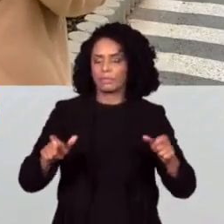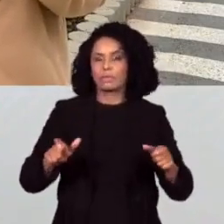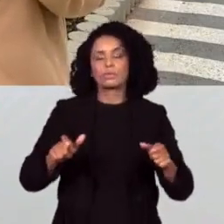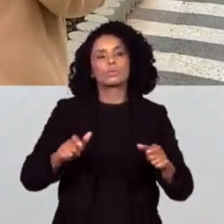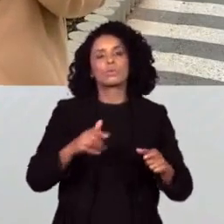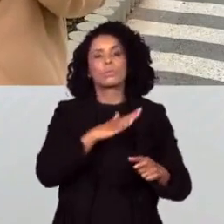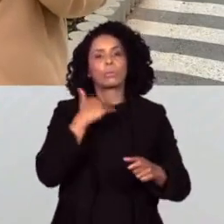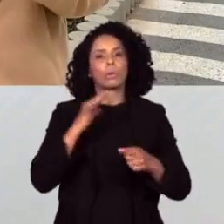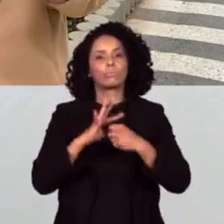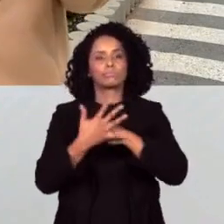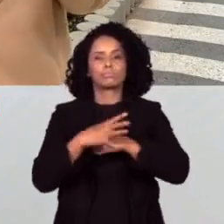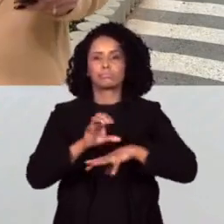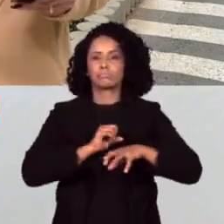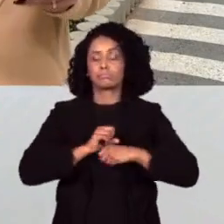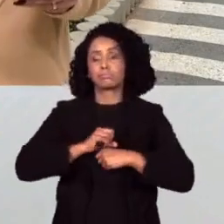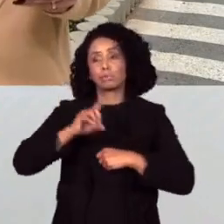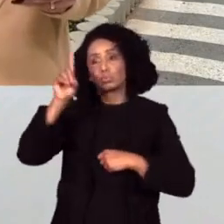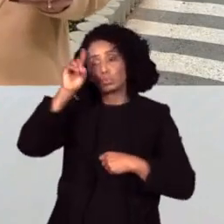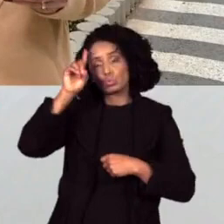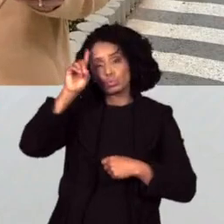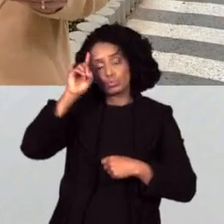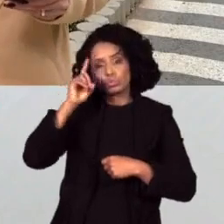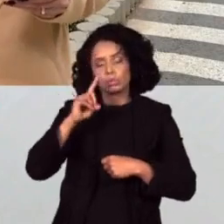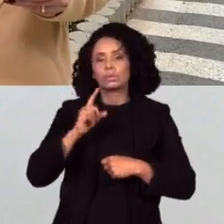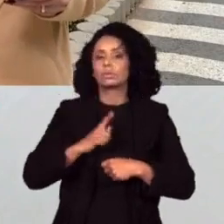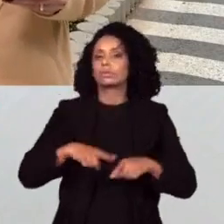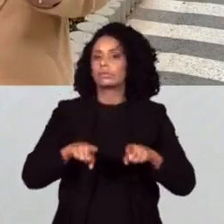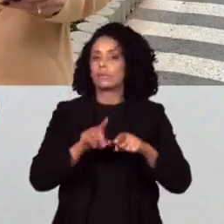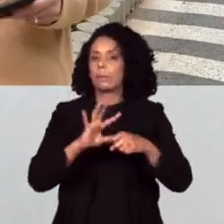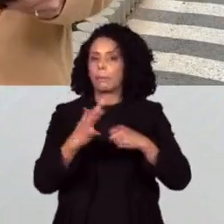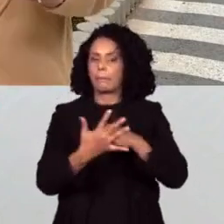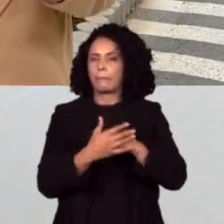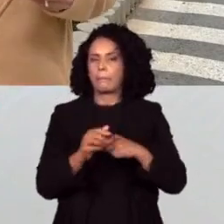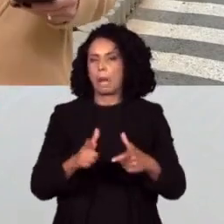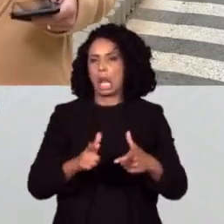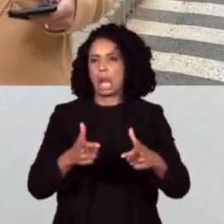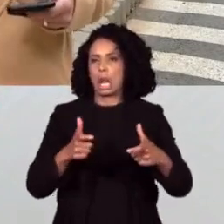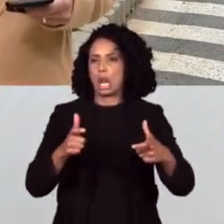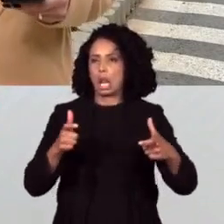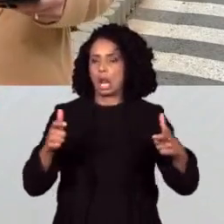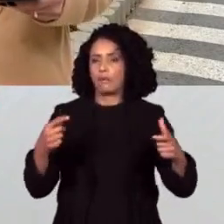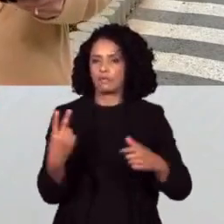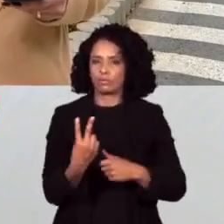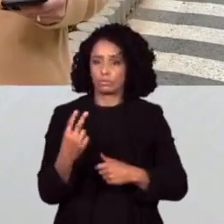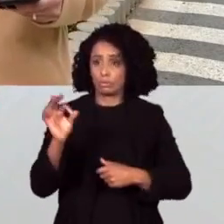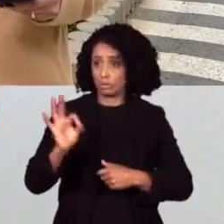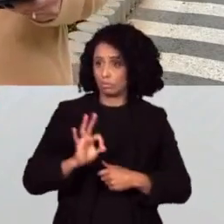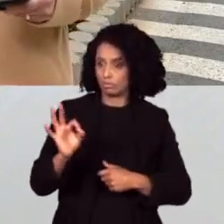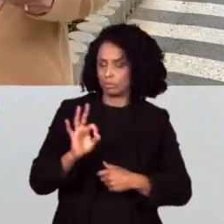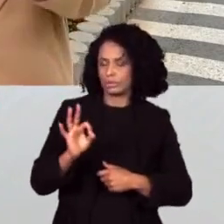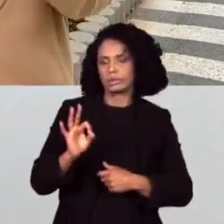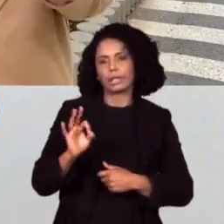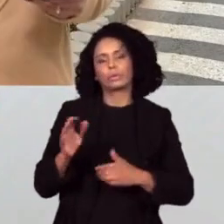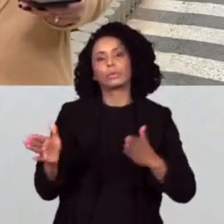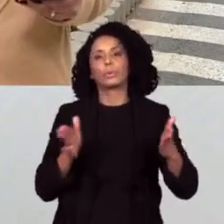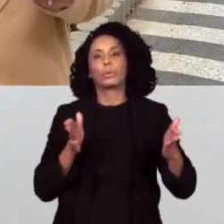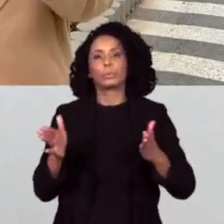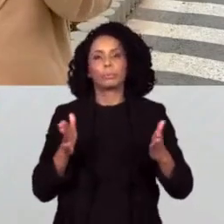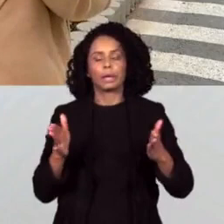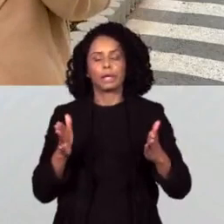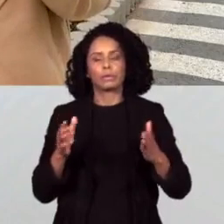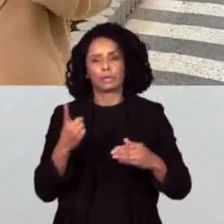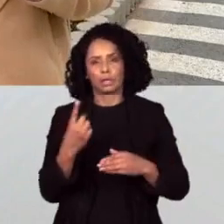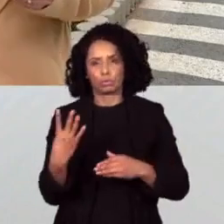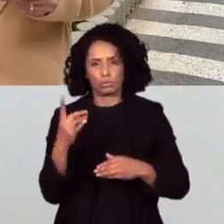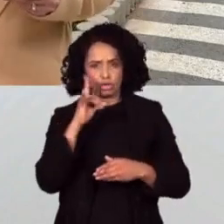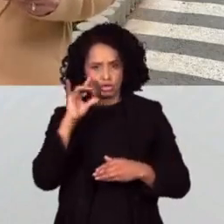194 casos por dia. O número de casos também segue em alta, uma alta de 22% em relação ao mesmo período, ou seja, aos últimos